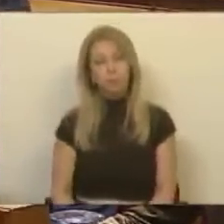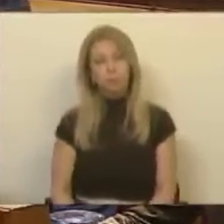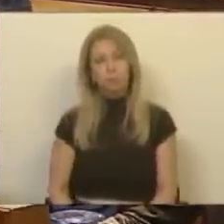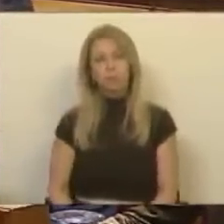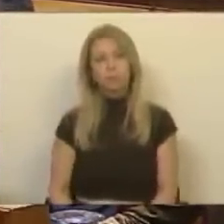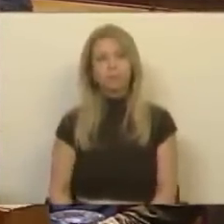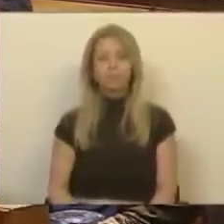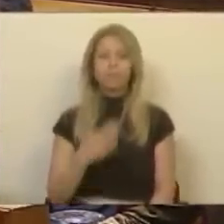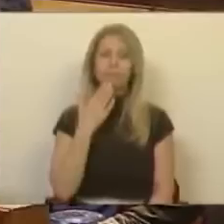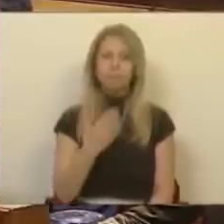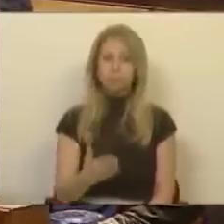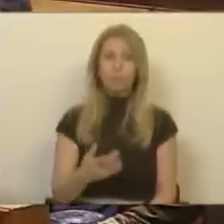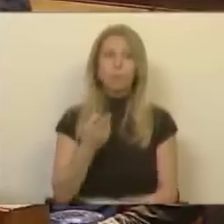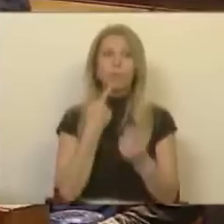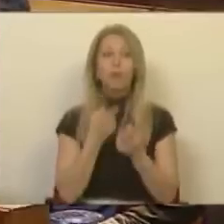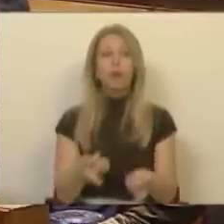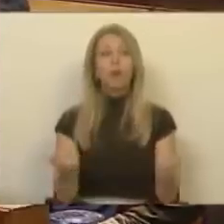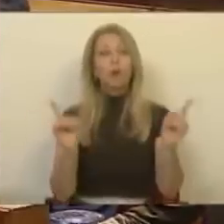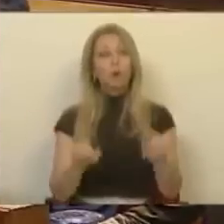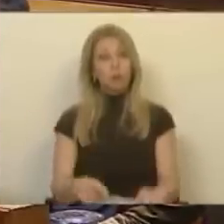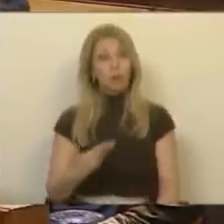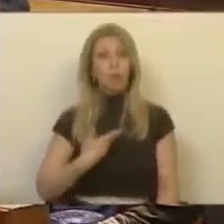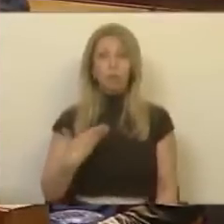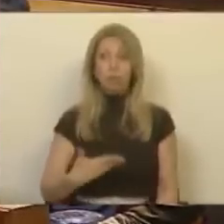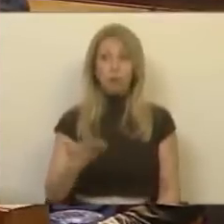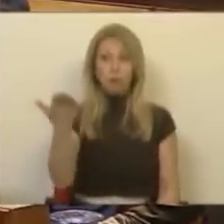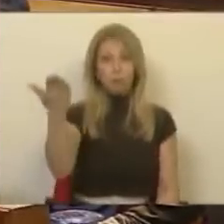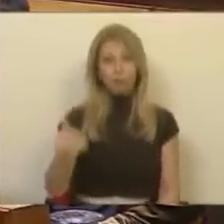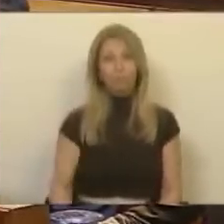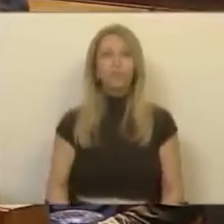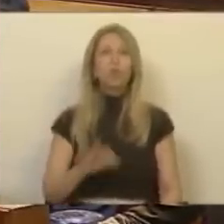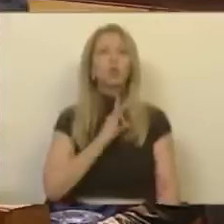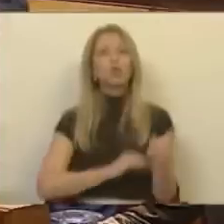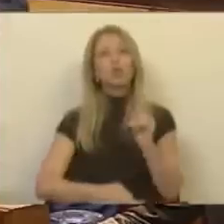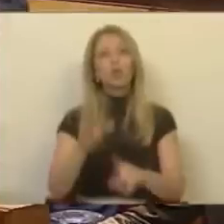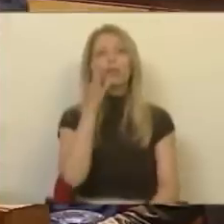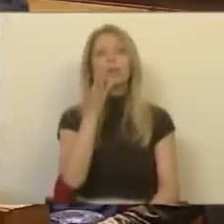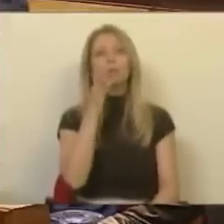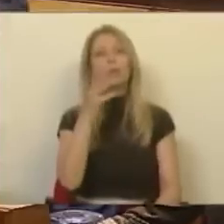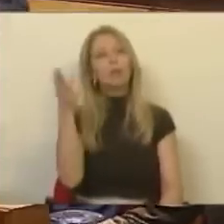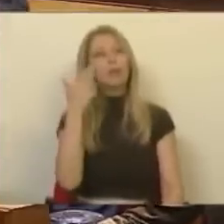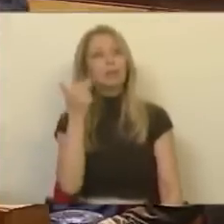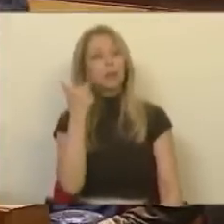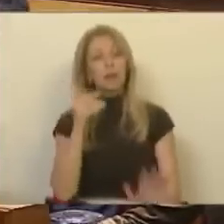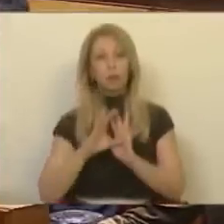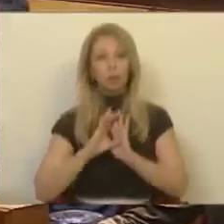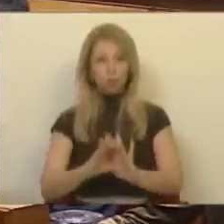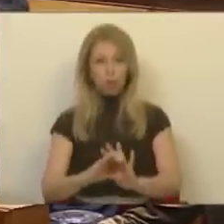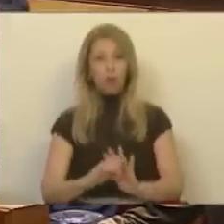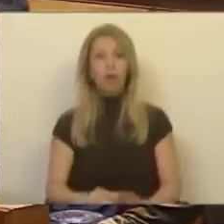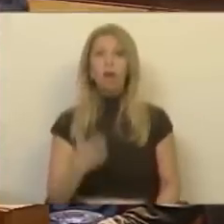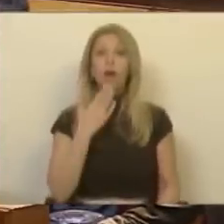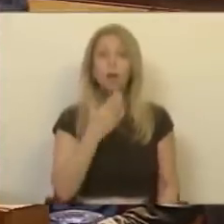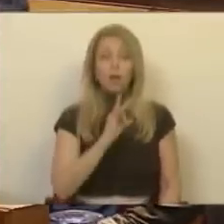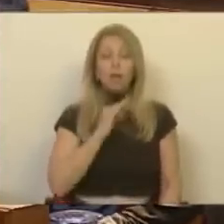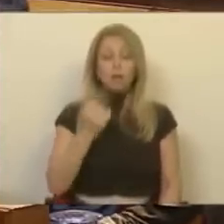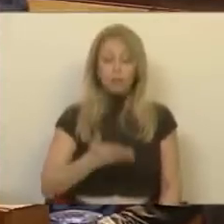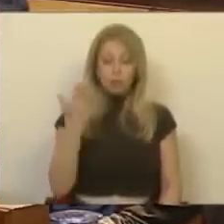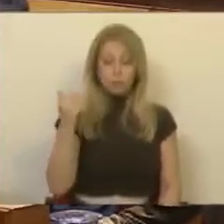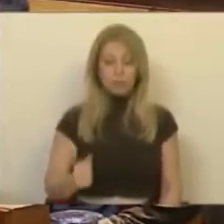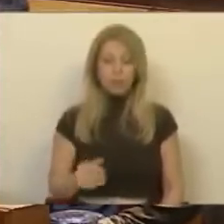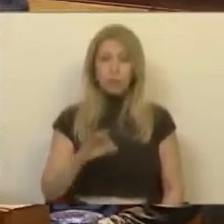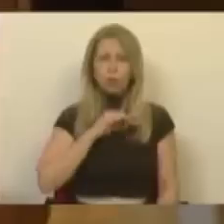Muito obrigado tem de novo o direito uso da palavra o senhor Deputado André Ventura dos chega muito obrigado senhor presidente